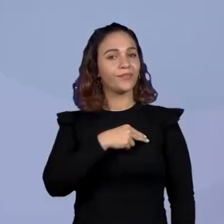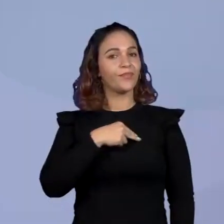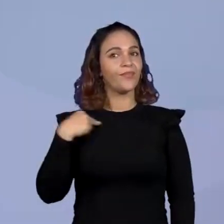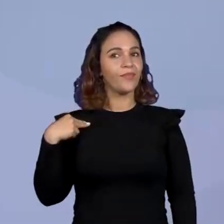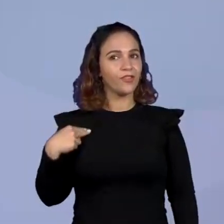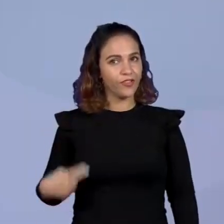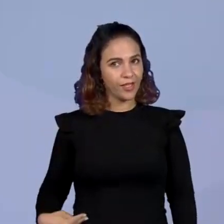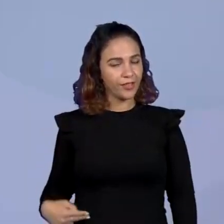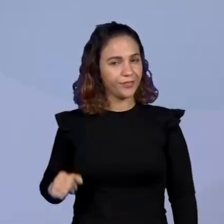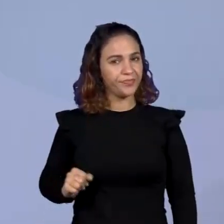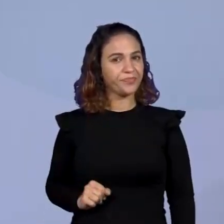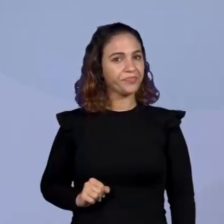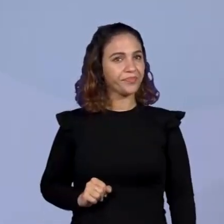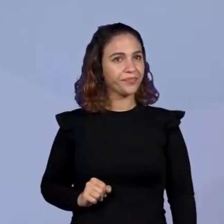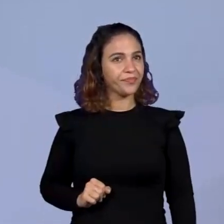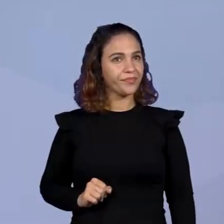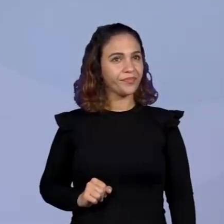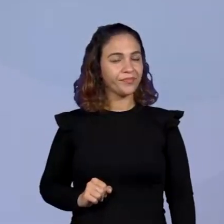chinês,